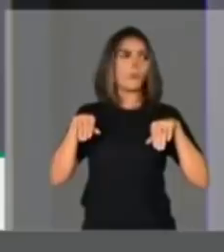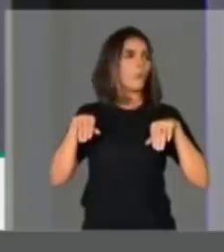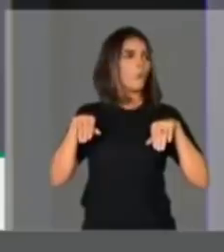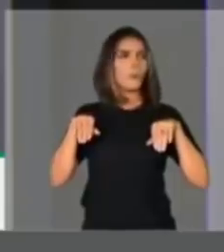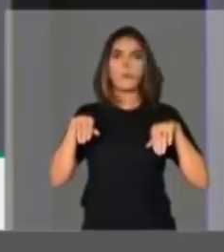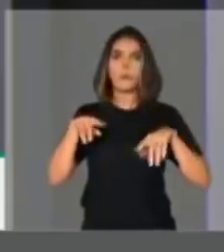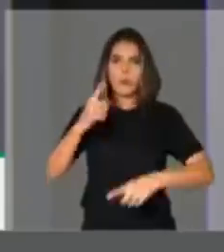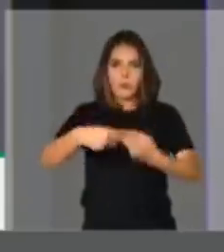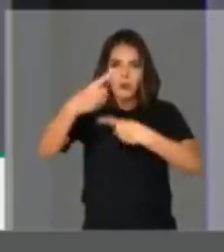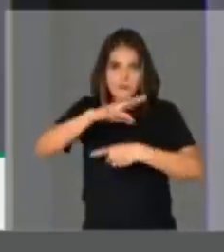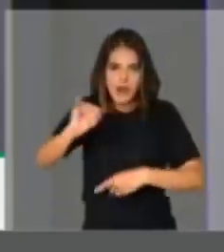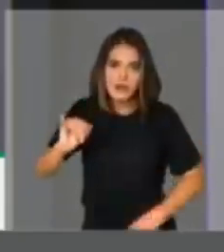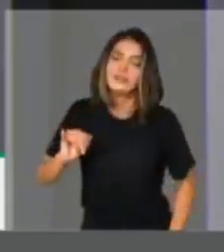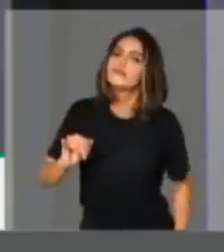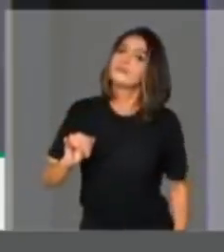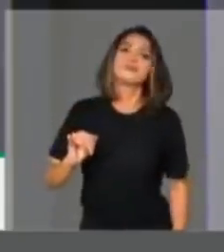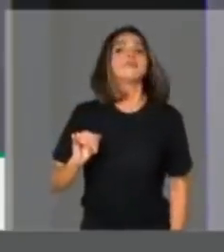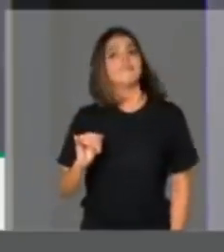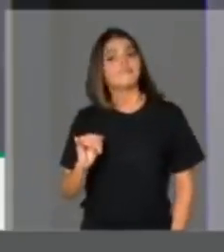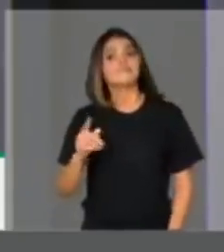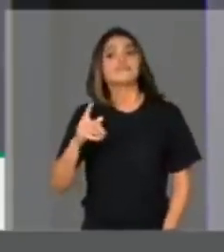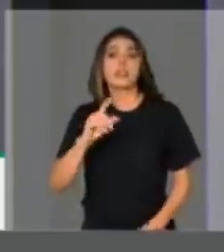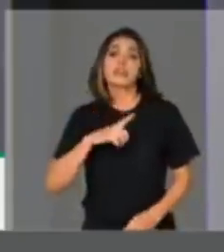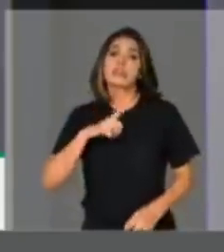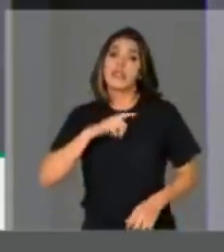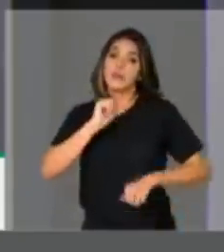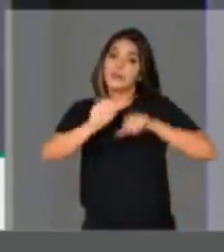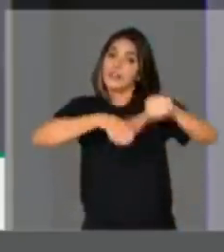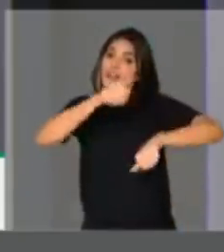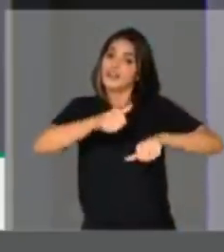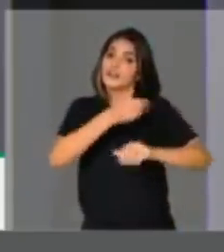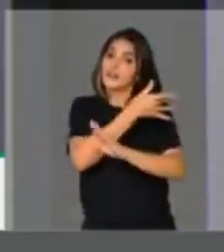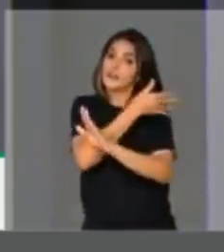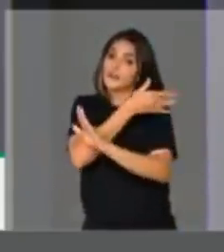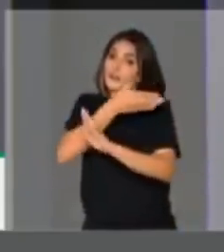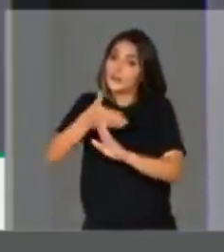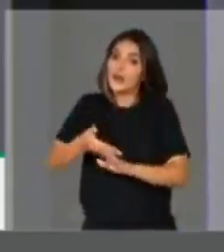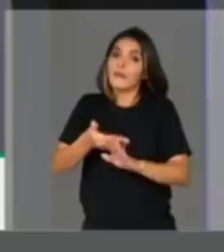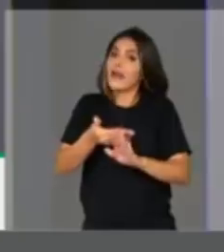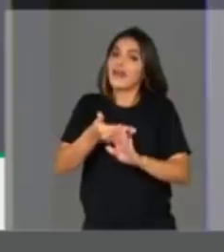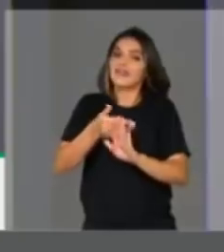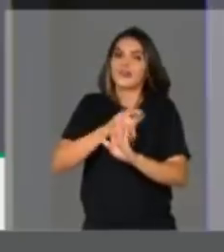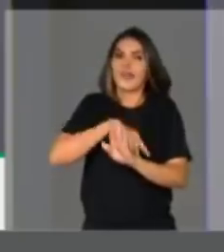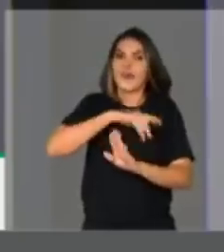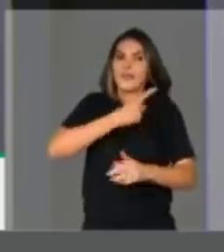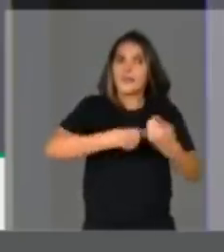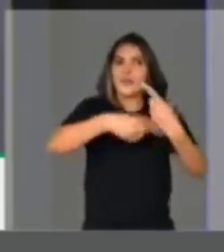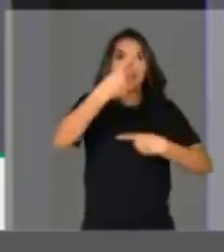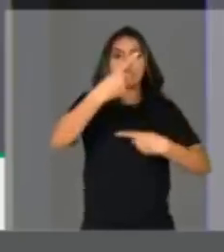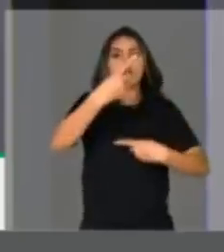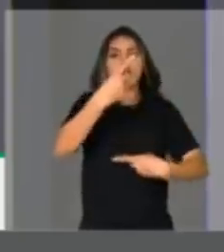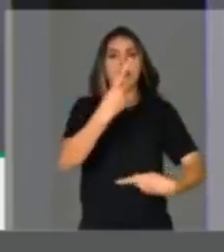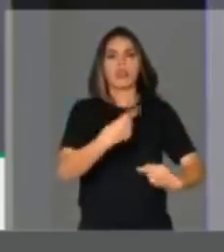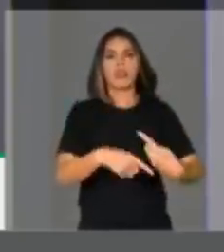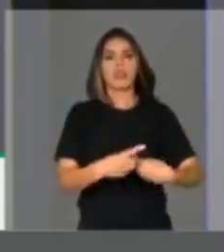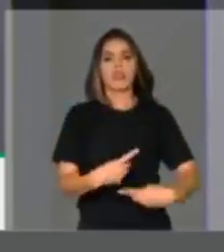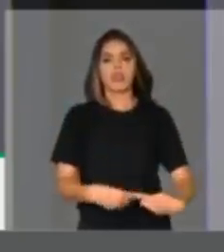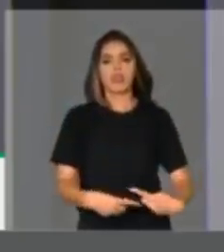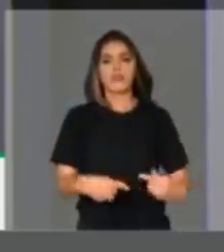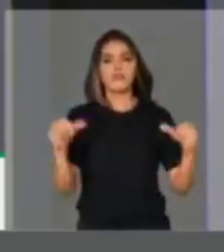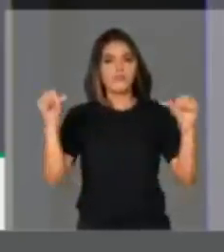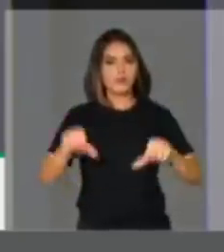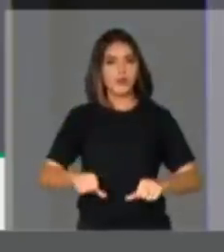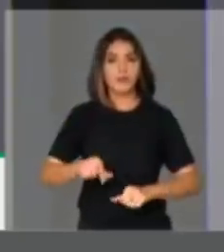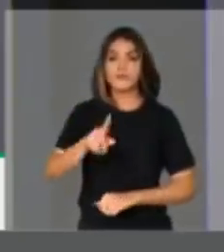inércia. Mudam na inércia. E tem mudado nos últimos anos. Tem mudado para pior, para muito pior. Diferente das empresas